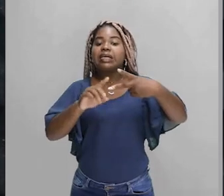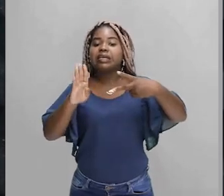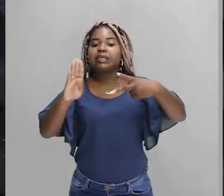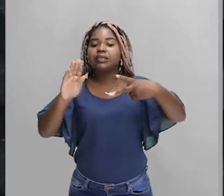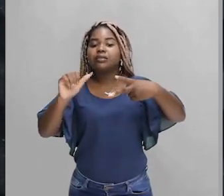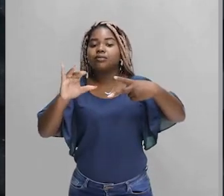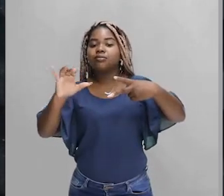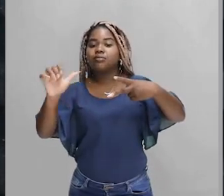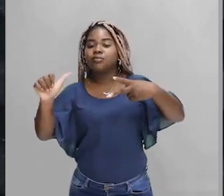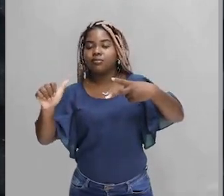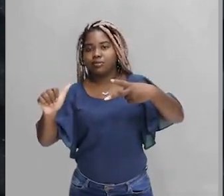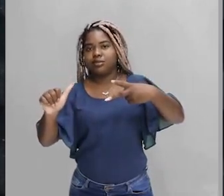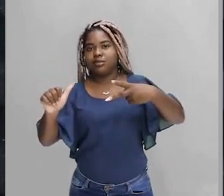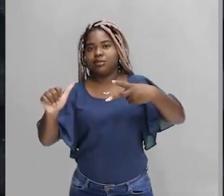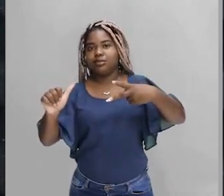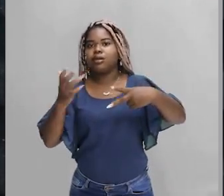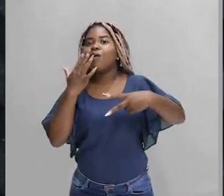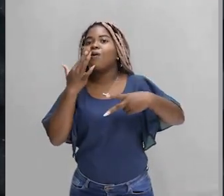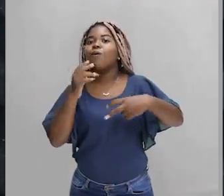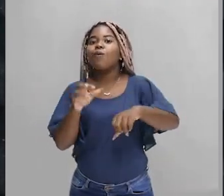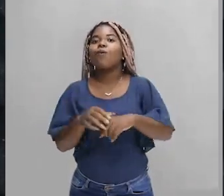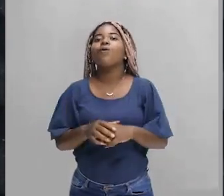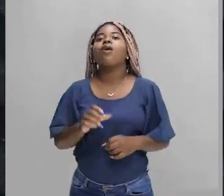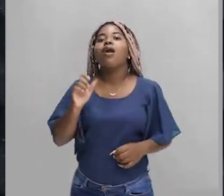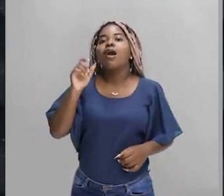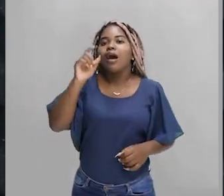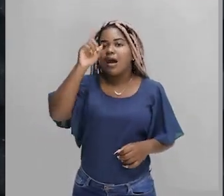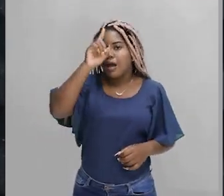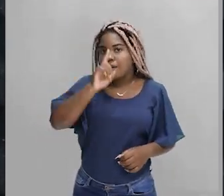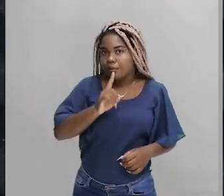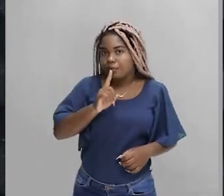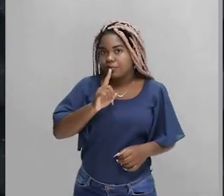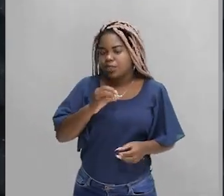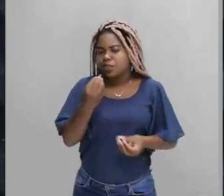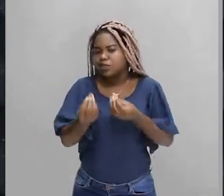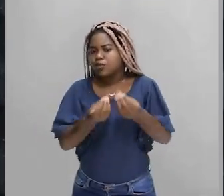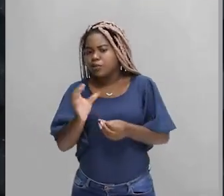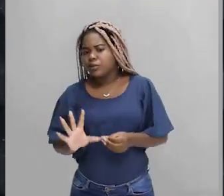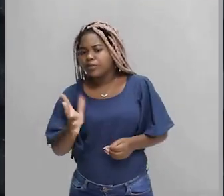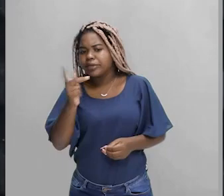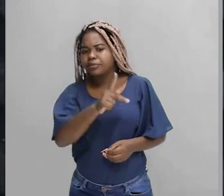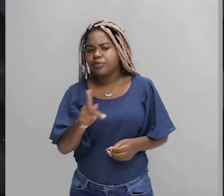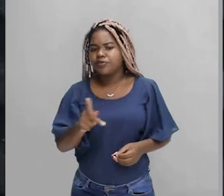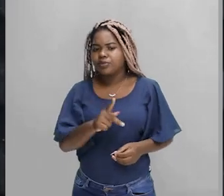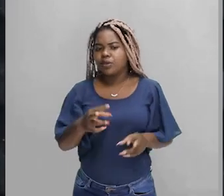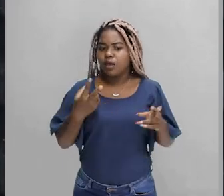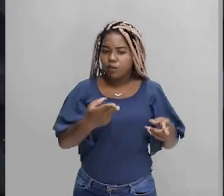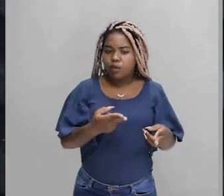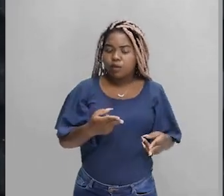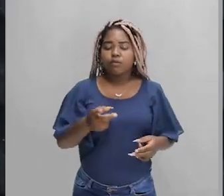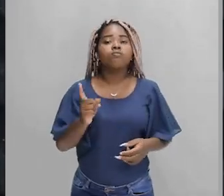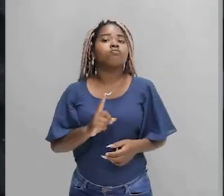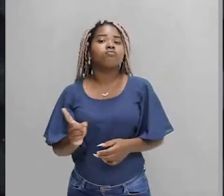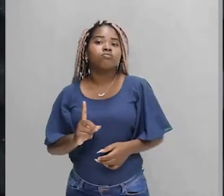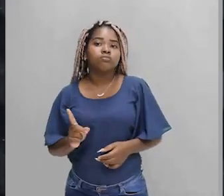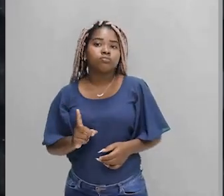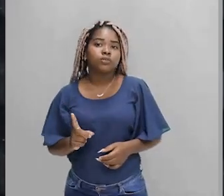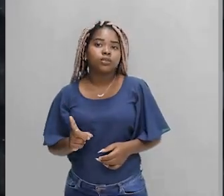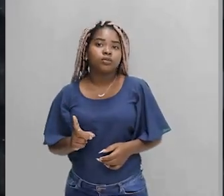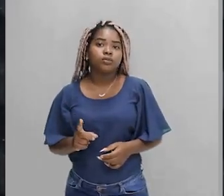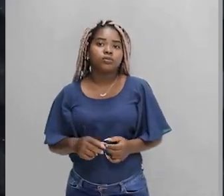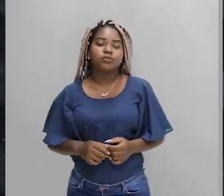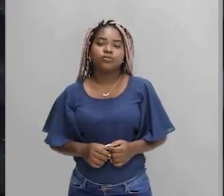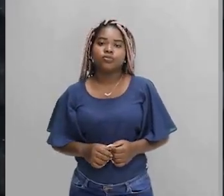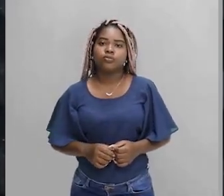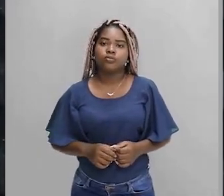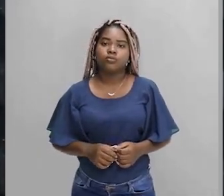sedimentares, que vocês vão ver aqui em amarelo. E, Marcos, como é que está essa divisão? Está igual? Não, galera. Como, seguindo o